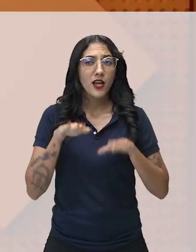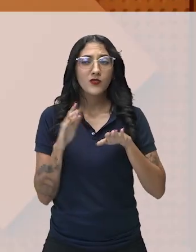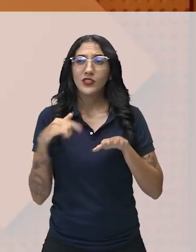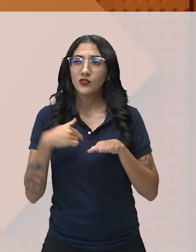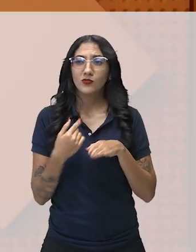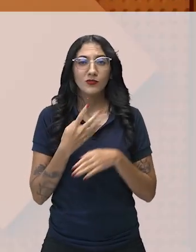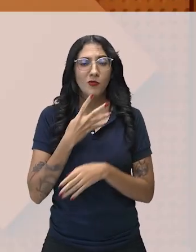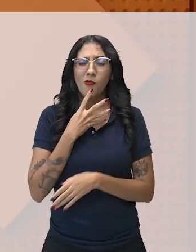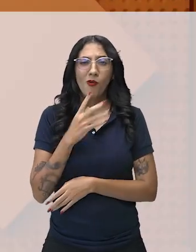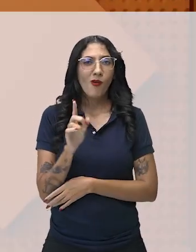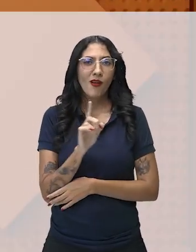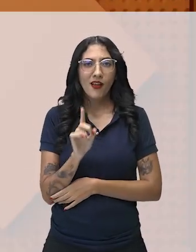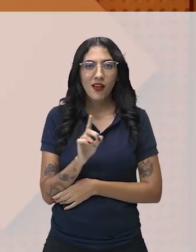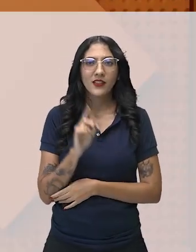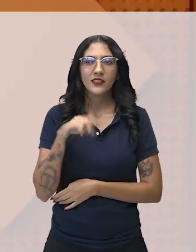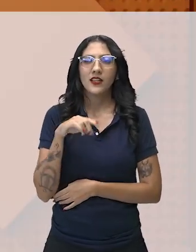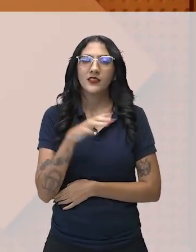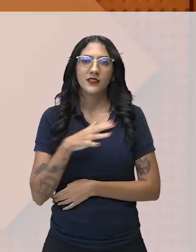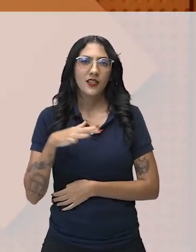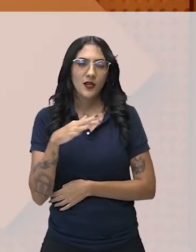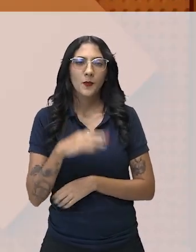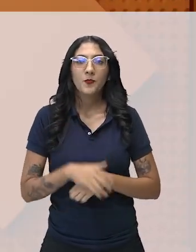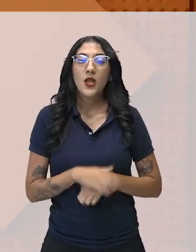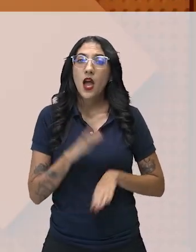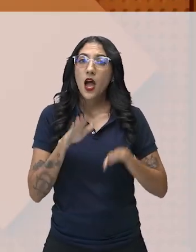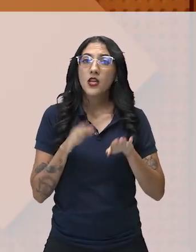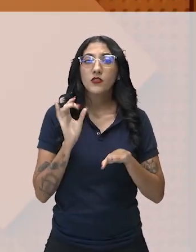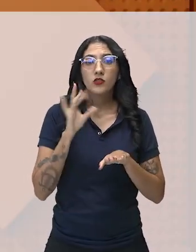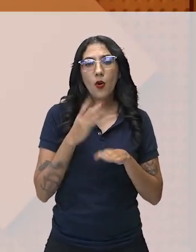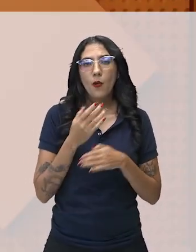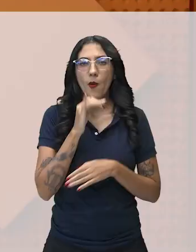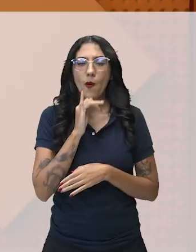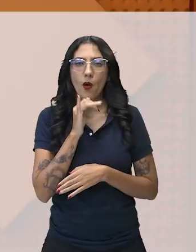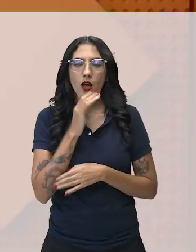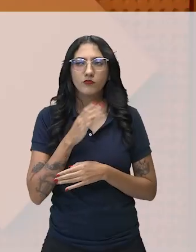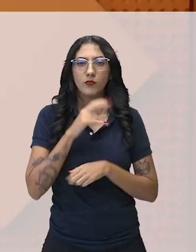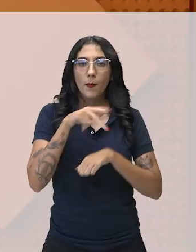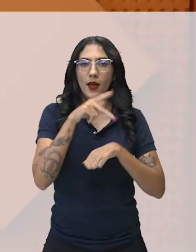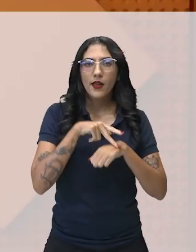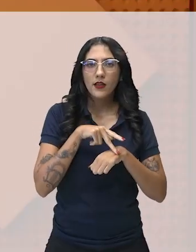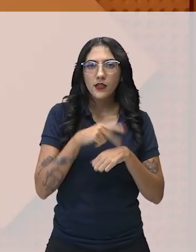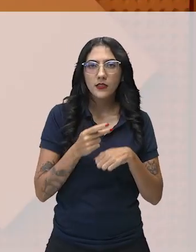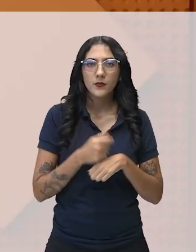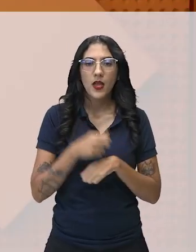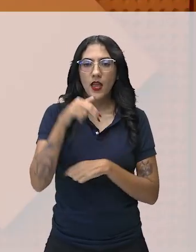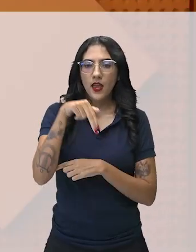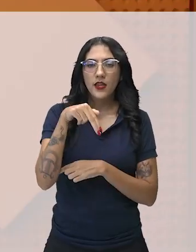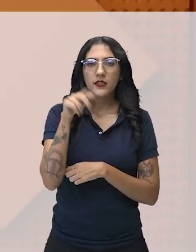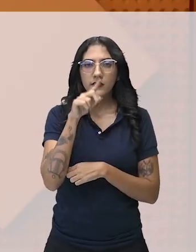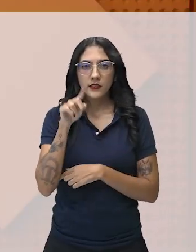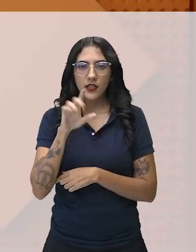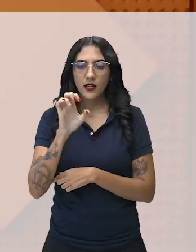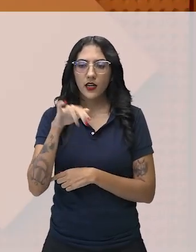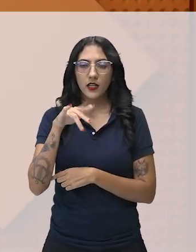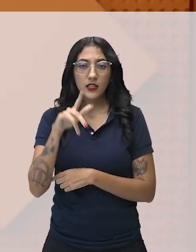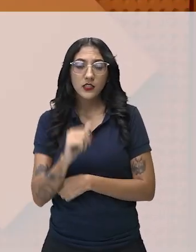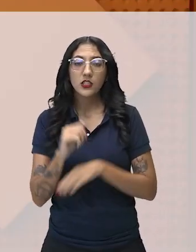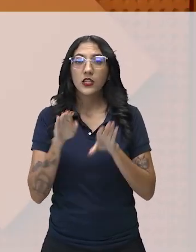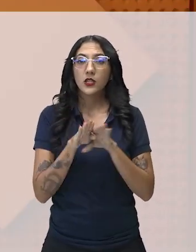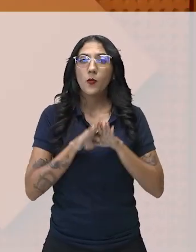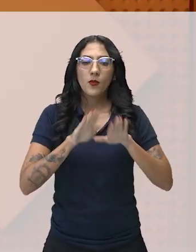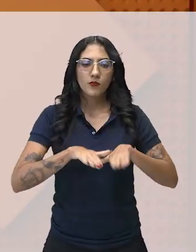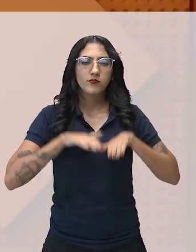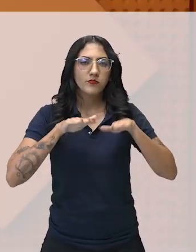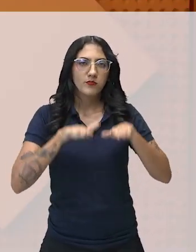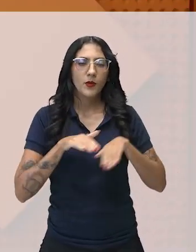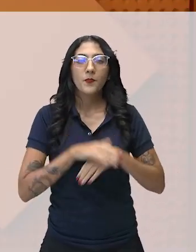conhece a Oceania. Muitas das vezes as pessoas só conhecem a Austrália e a Nova Zelândia quando a gente fala em Oceania. Mas é importante a gente conhecer